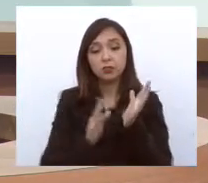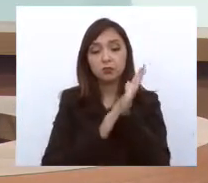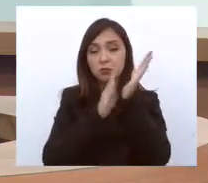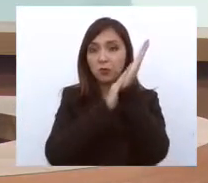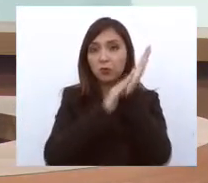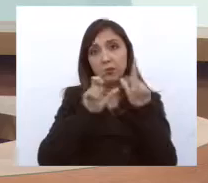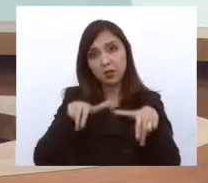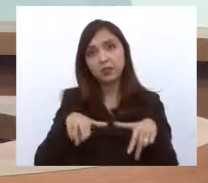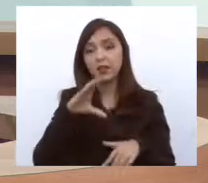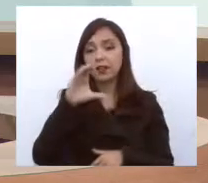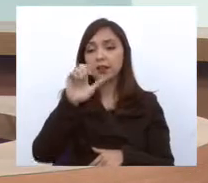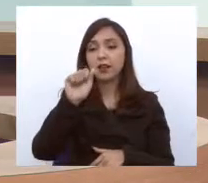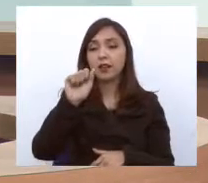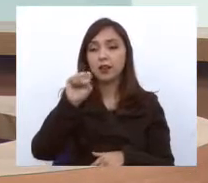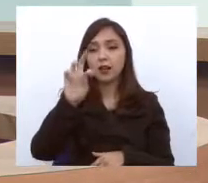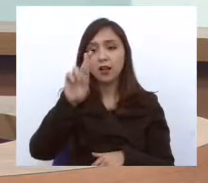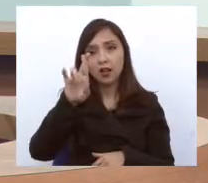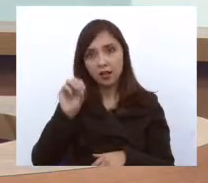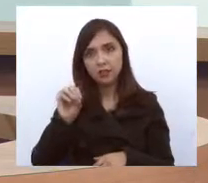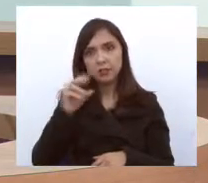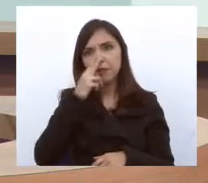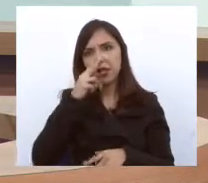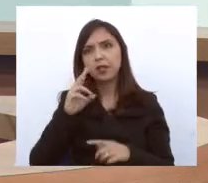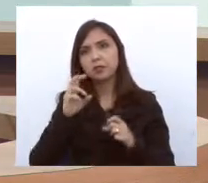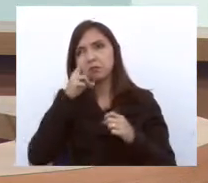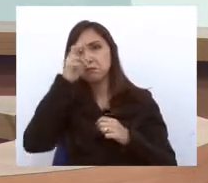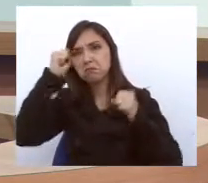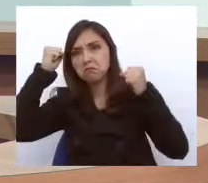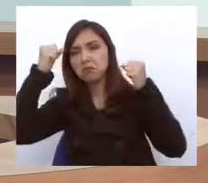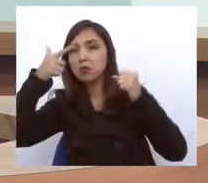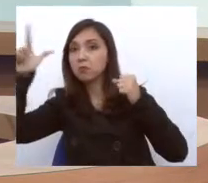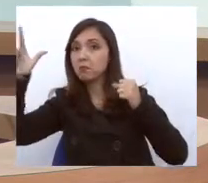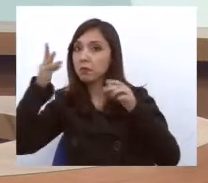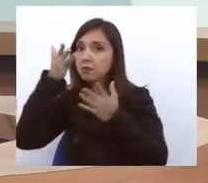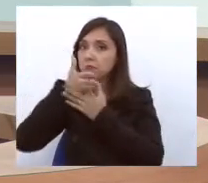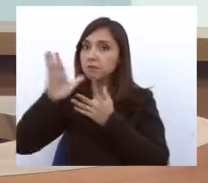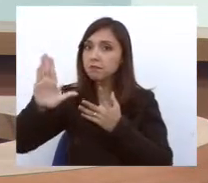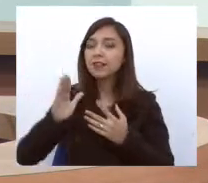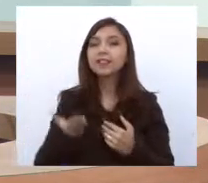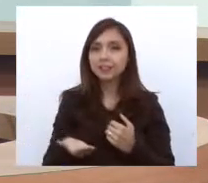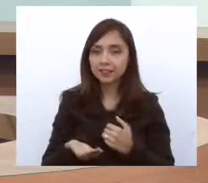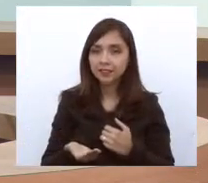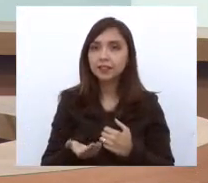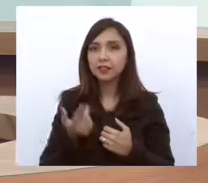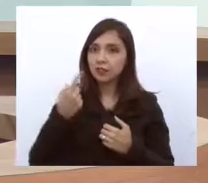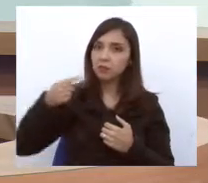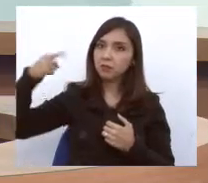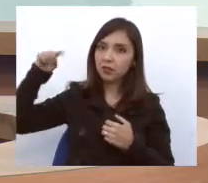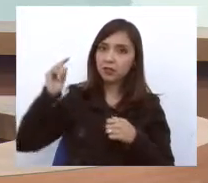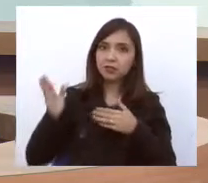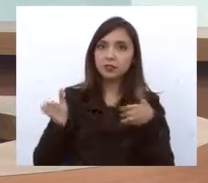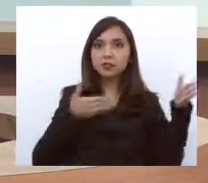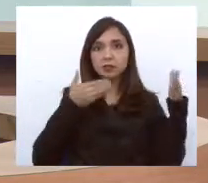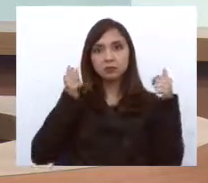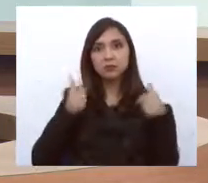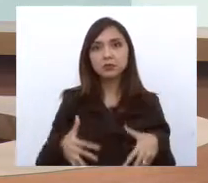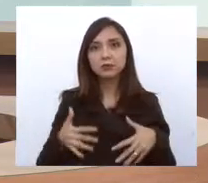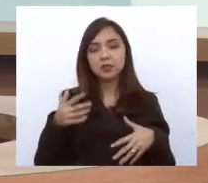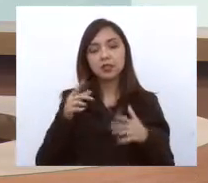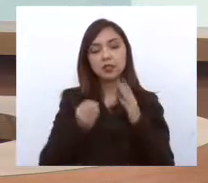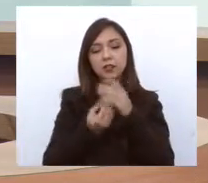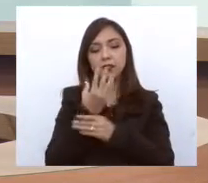criar uma castra, um poder paralelo, como eu falei na sessão anterior, a criação das